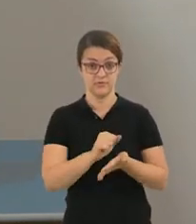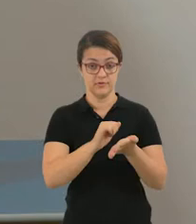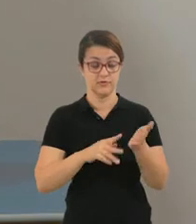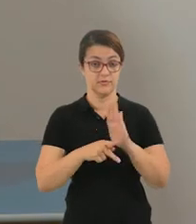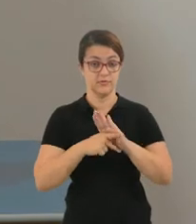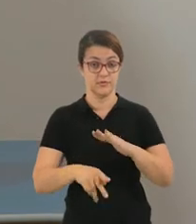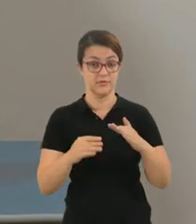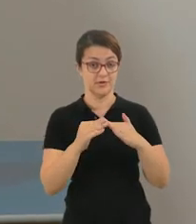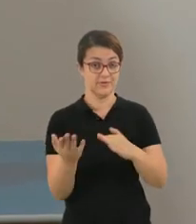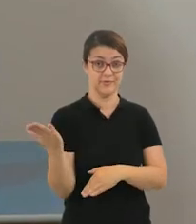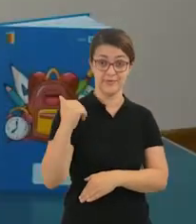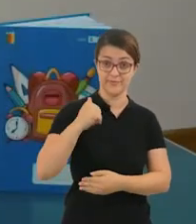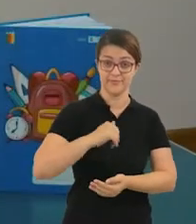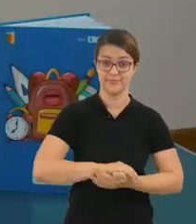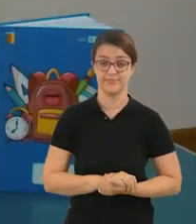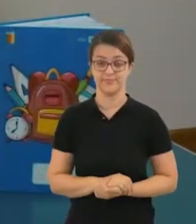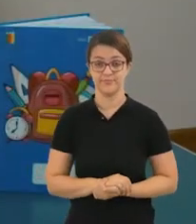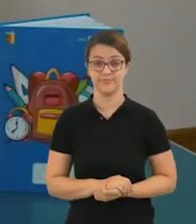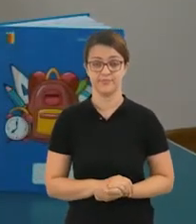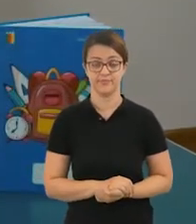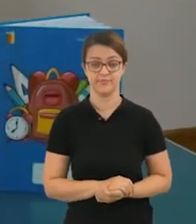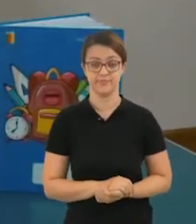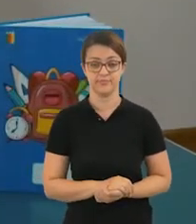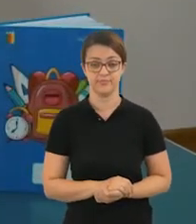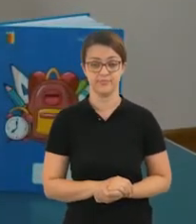Lição de Casa. Vamos lá?